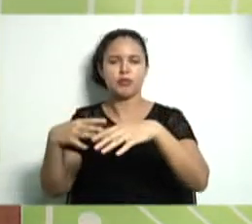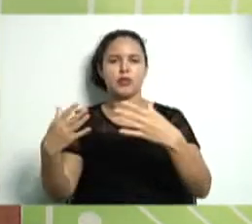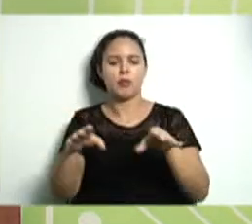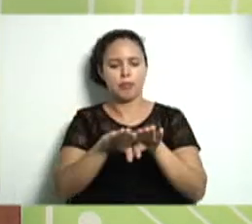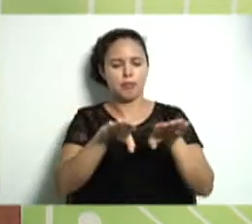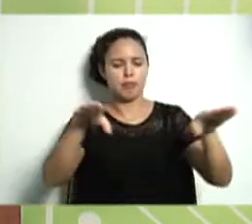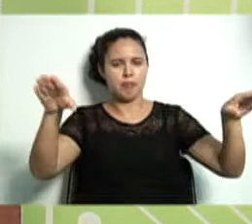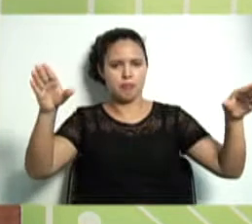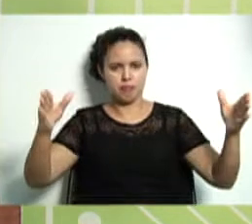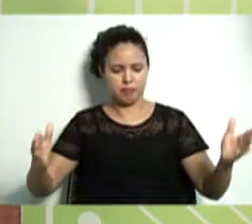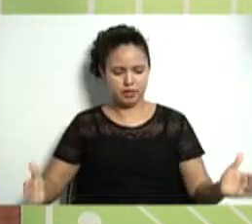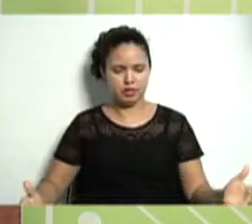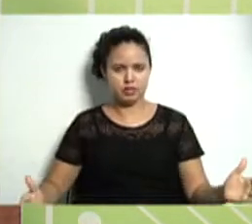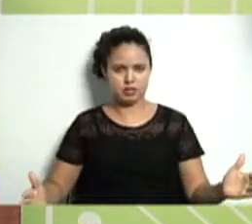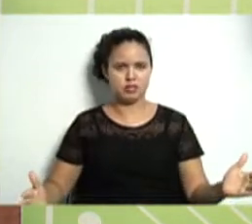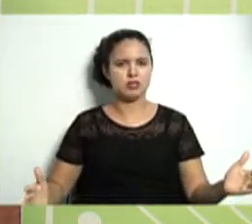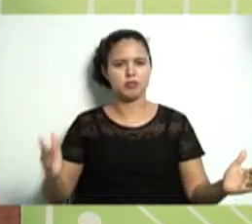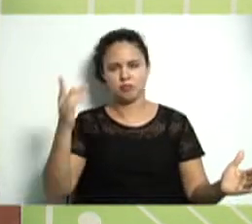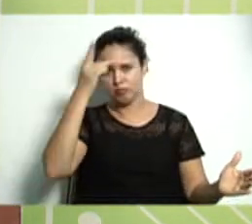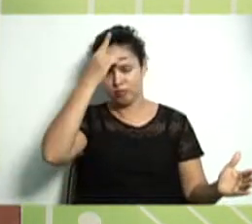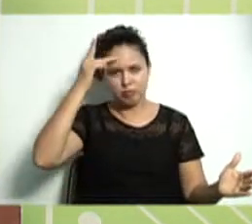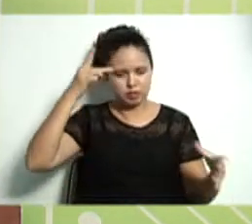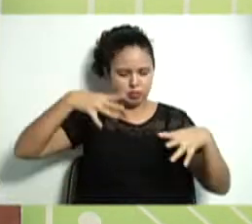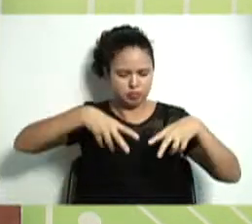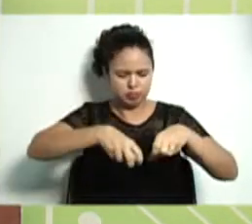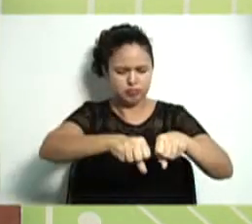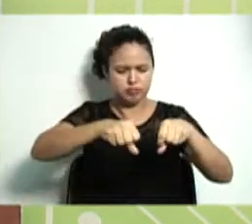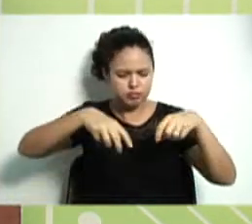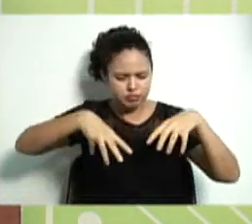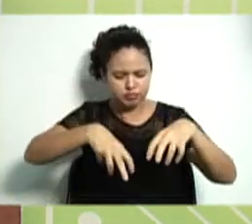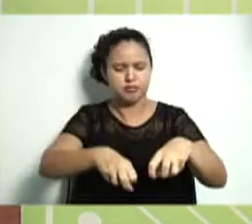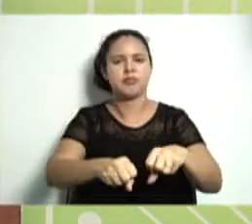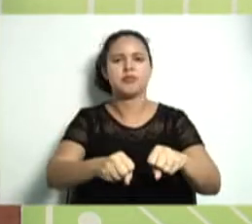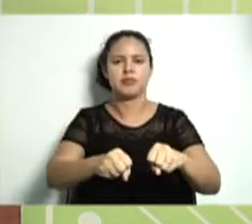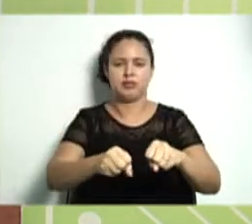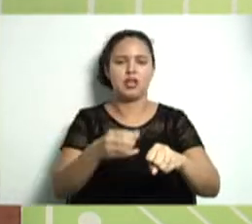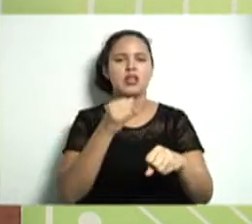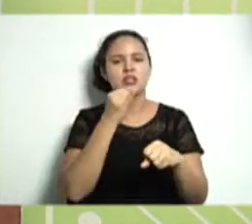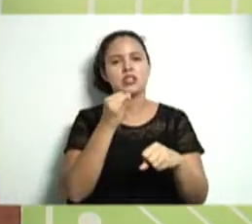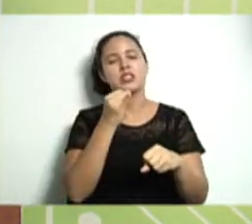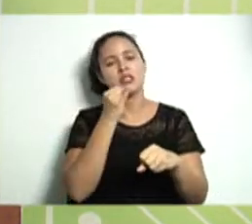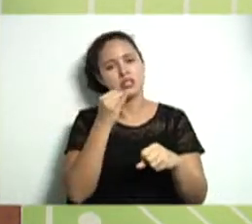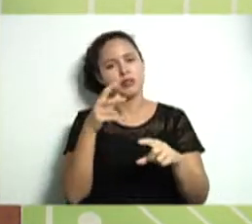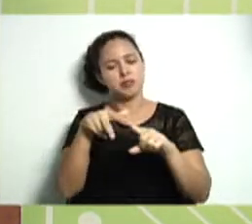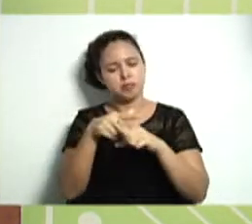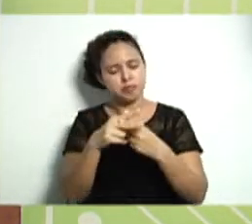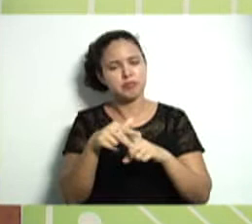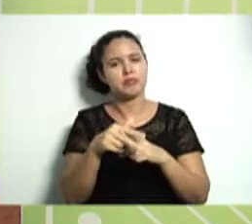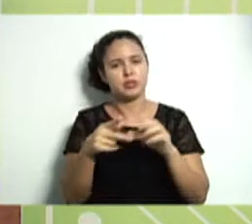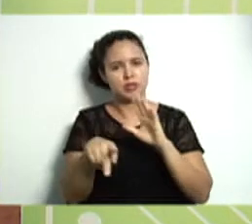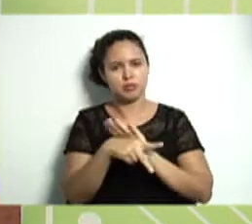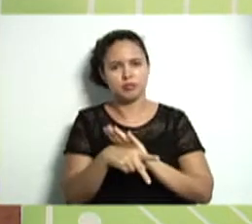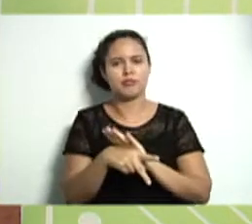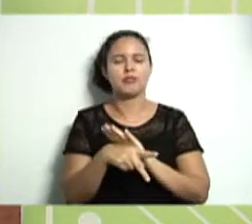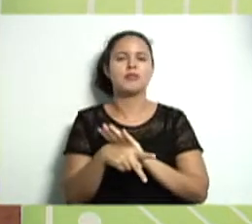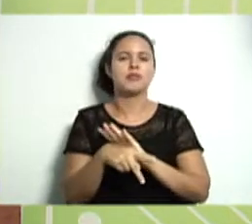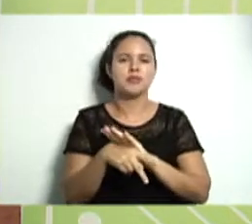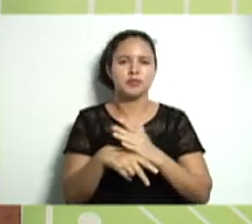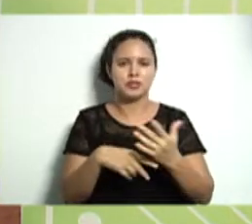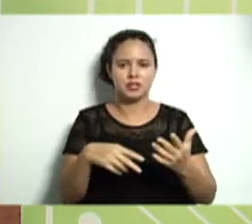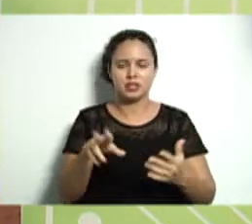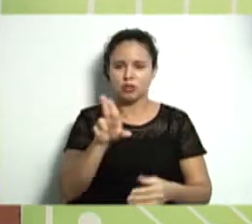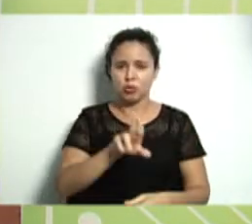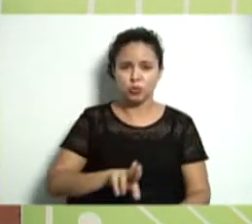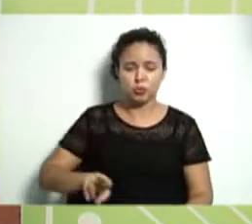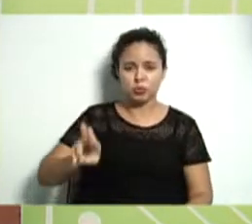mesa sobre a qual o padeiro vai amassar o pão. São exemplos de instrumentos de produção, porque são as